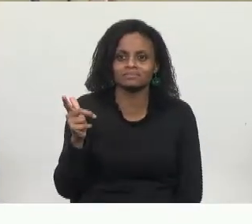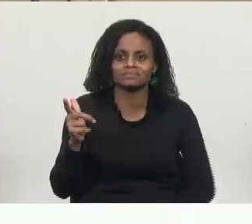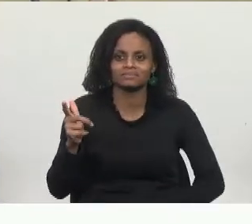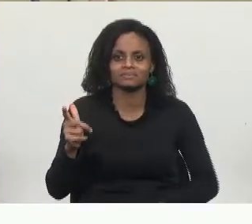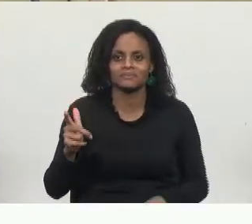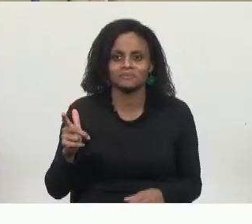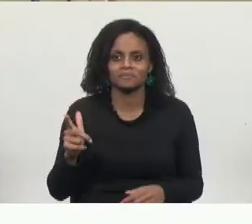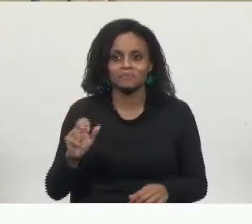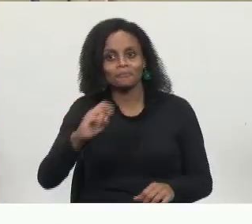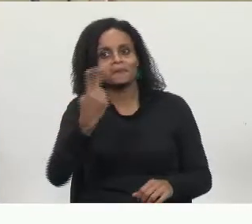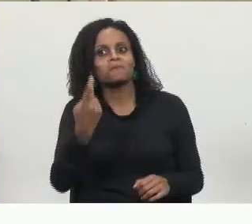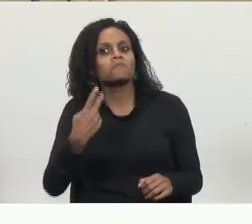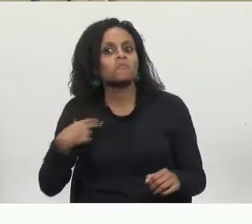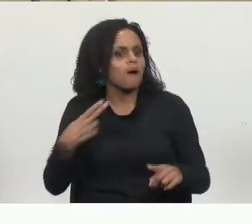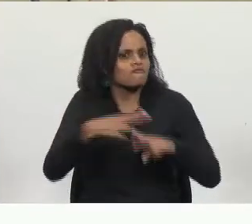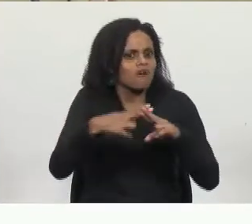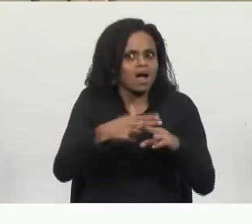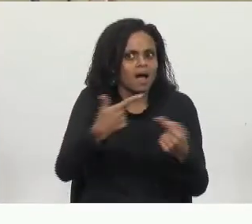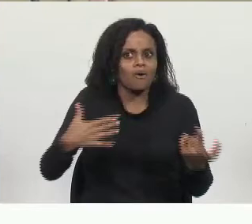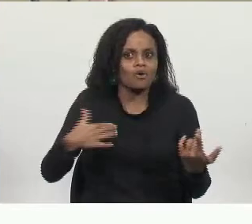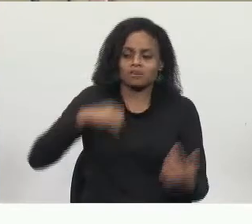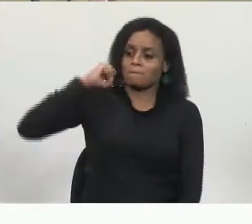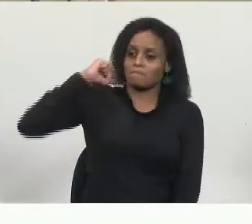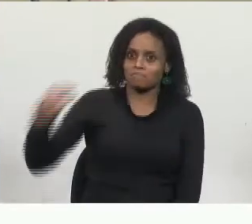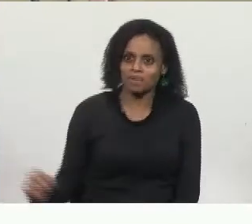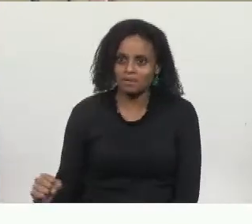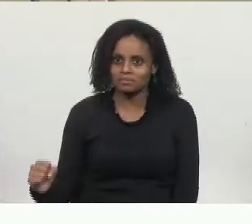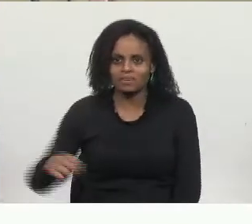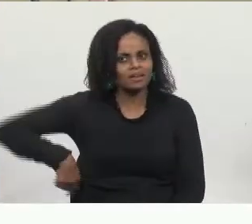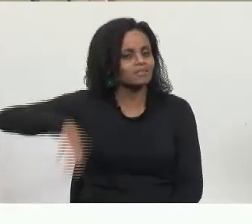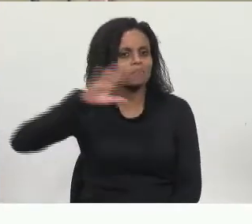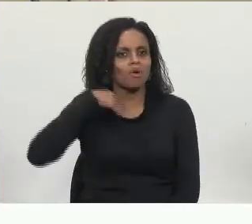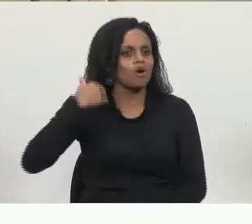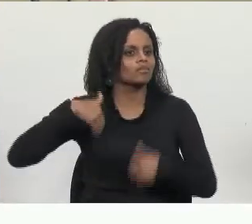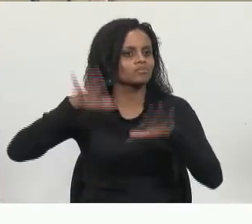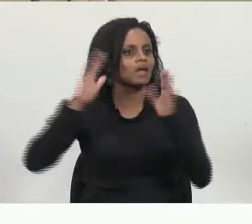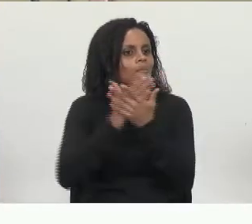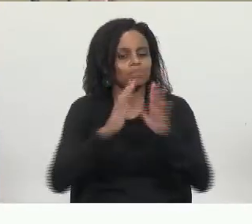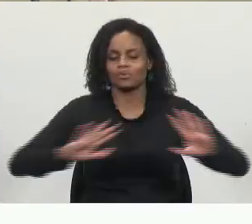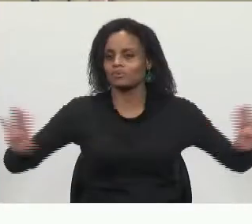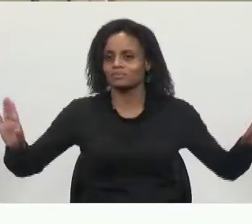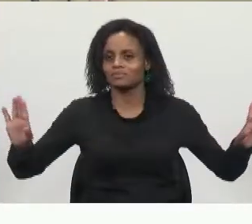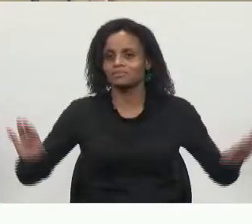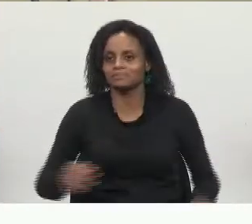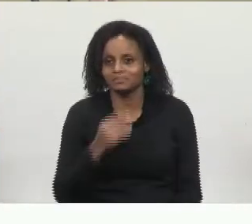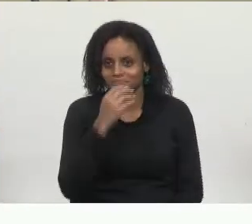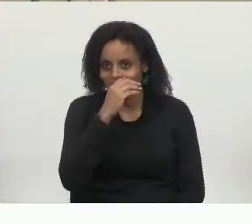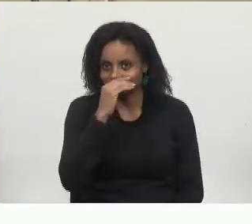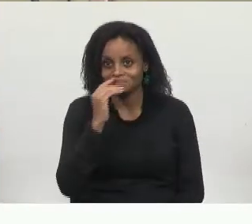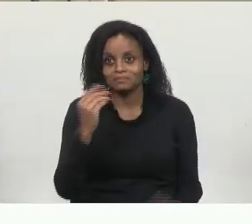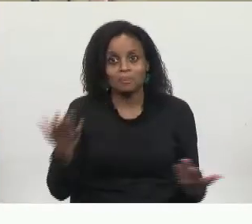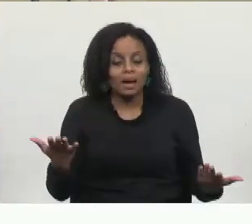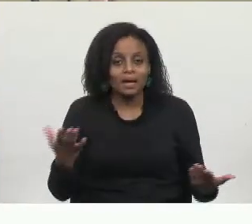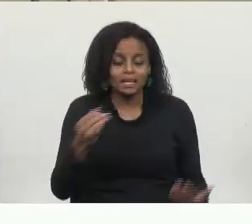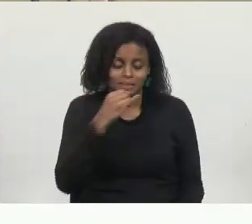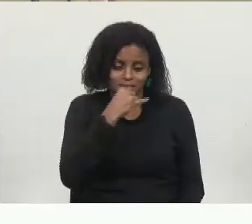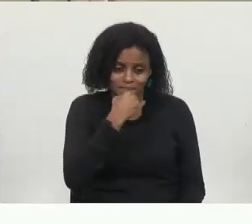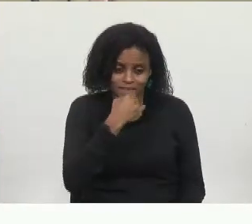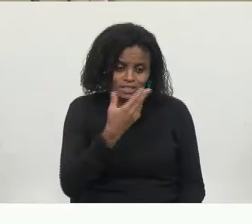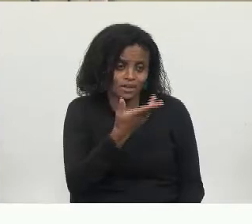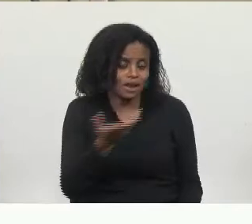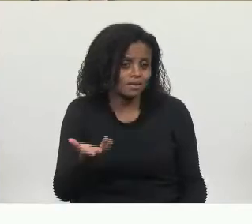então uma arma não letal, o paralisa, ele acabou a história. Deputado Márcio. Mas, infelizmente, isso ainda não é permitido. A gente